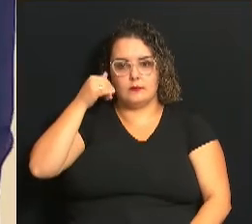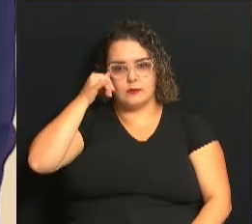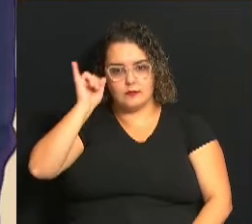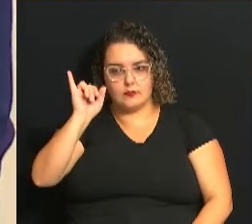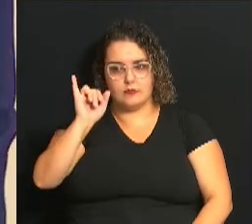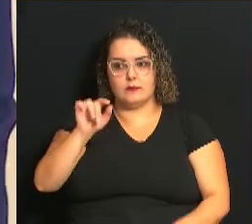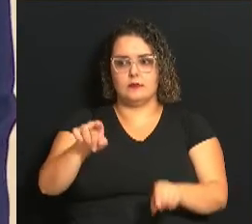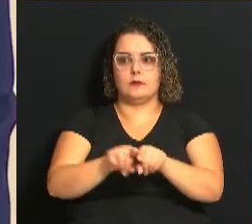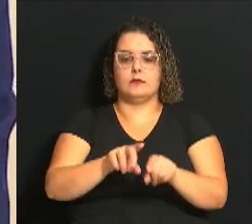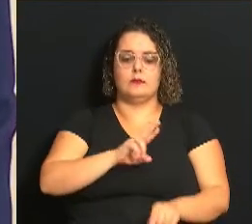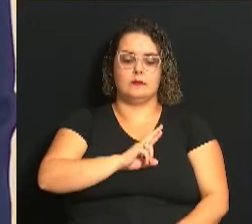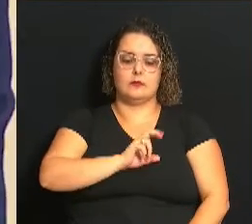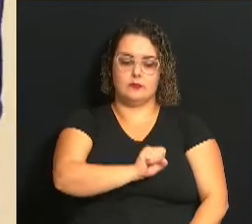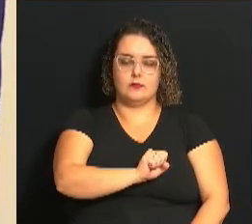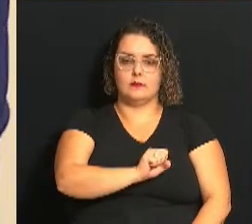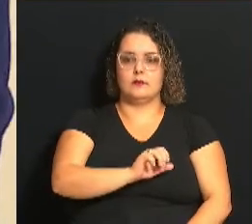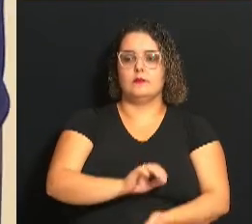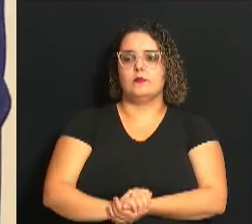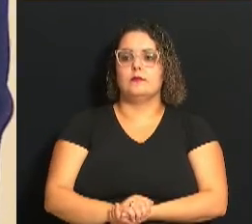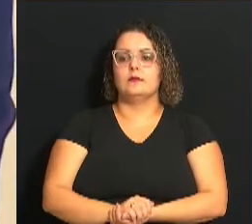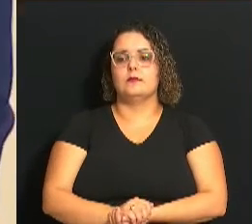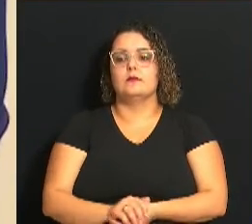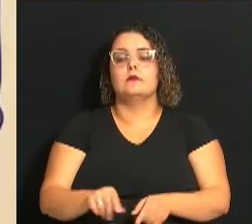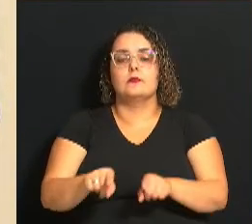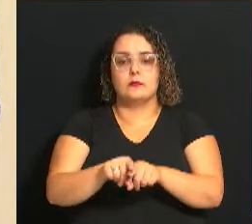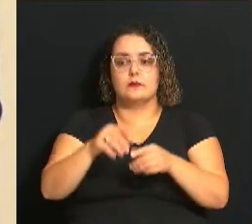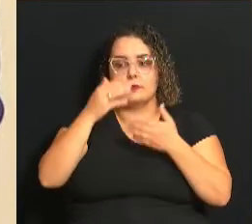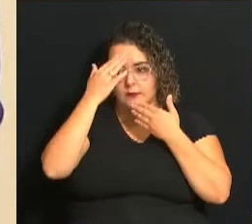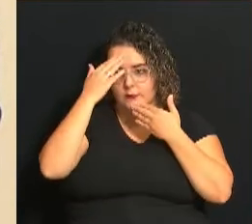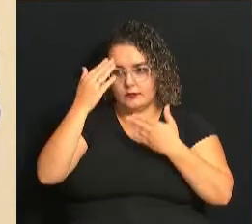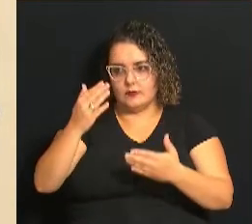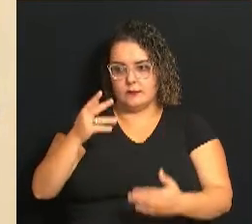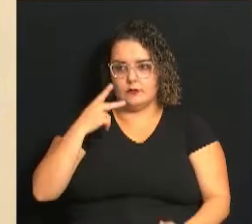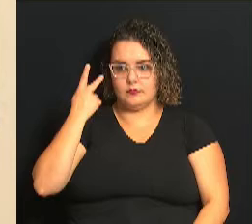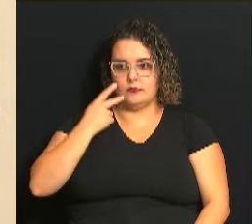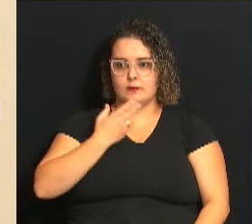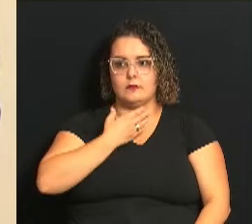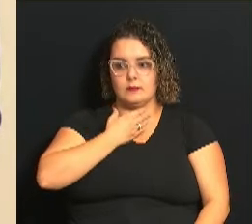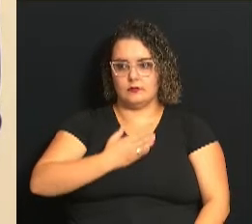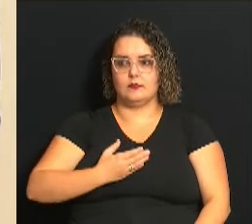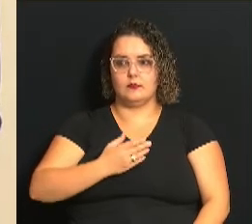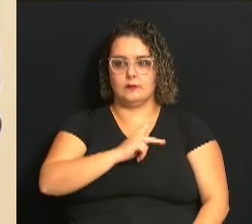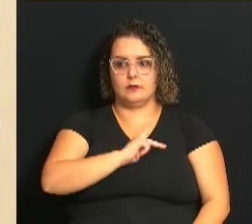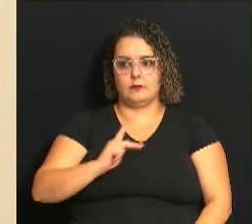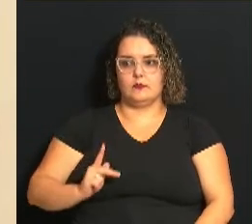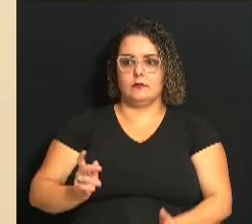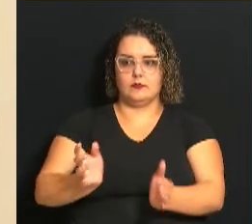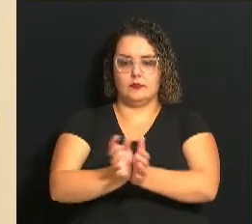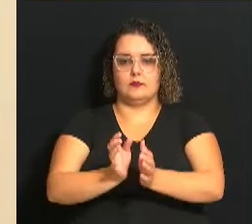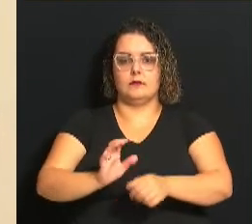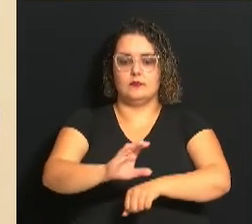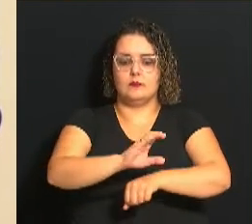Rossini. Agradeço também ao vereador Carmo, presidente da comissão, que